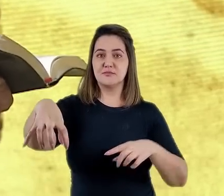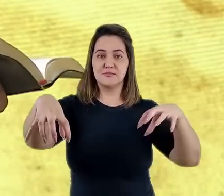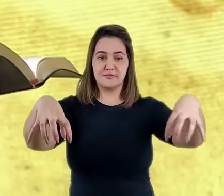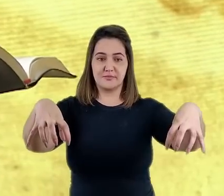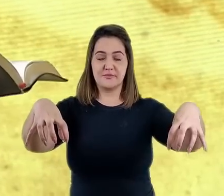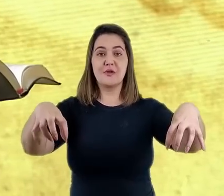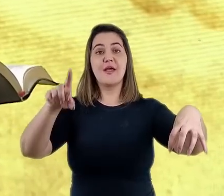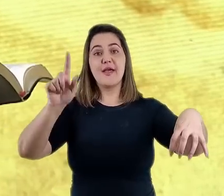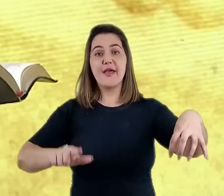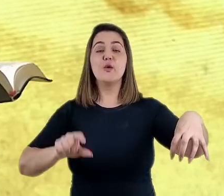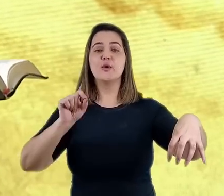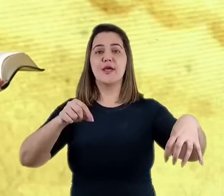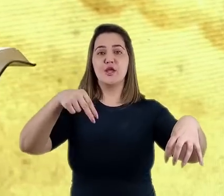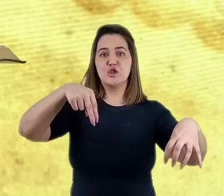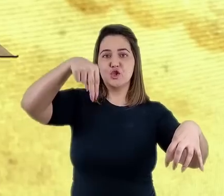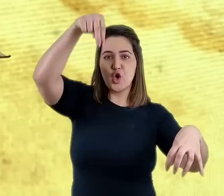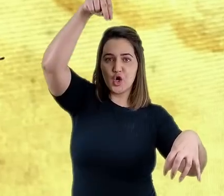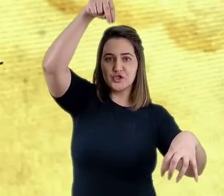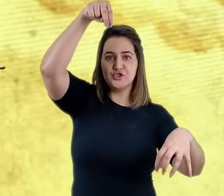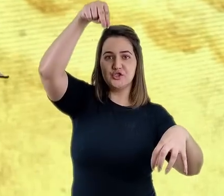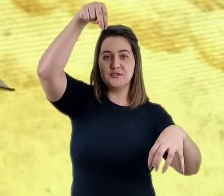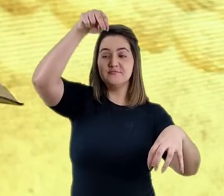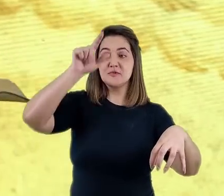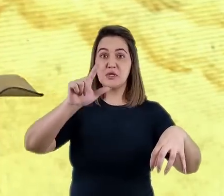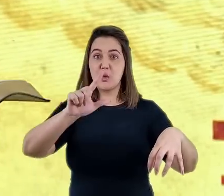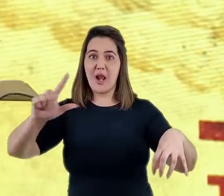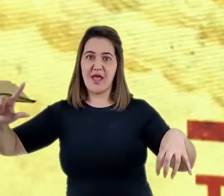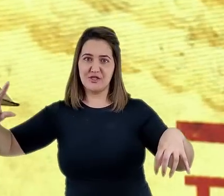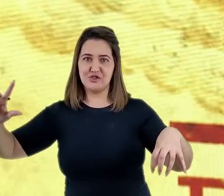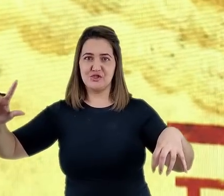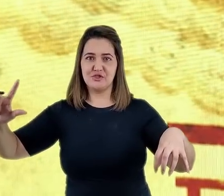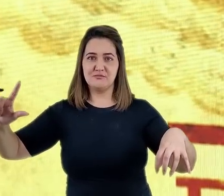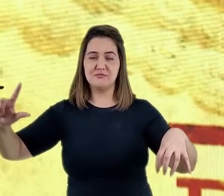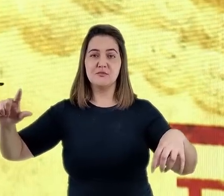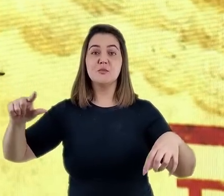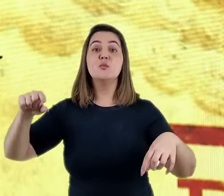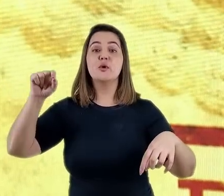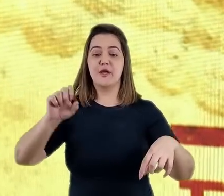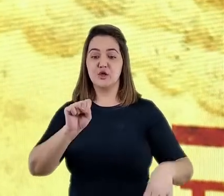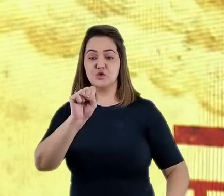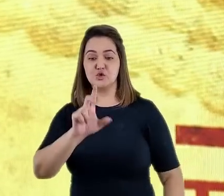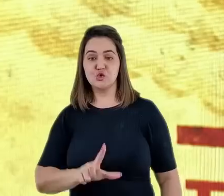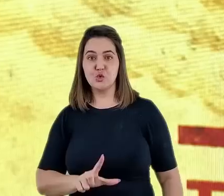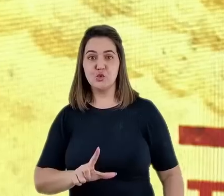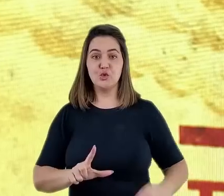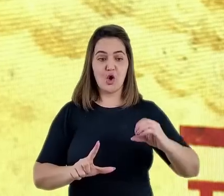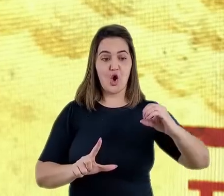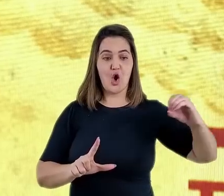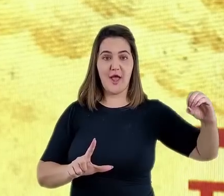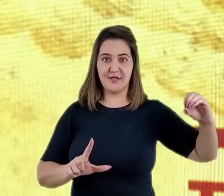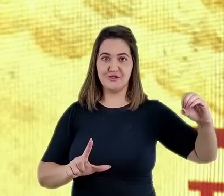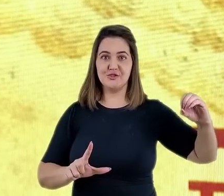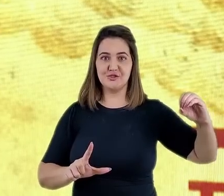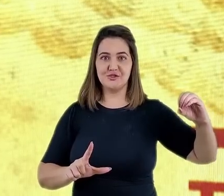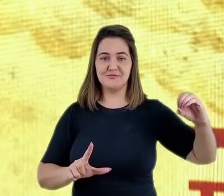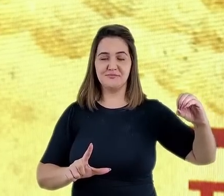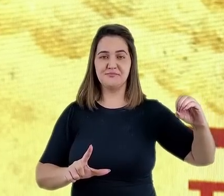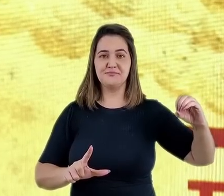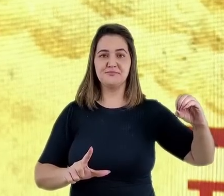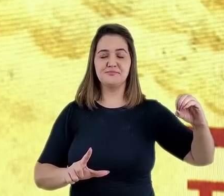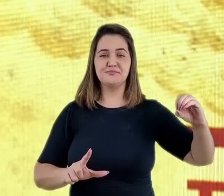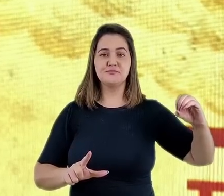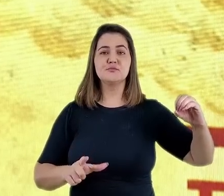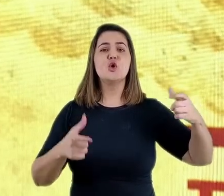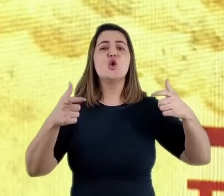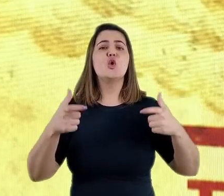Seriam, portanto, o norte e o leste em relação a Jerusalém. O eixo seria o sul e o oeste,